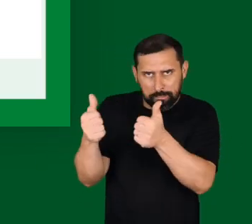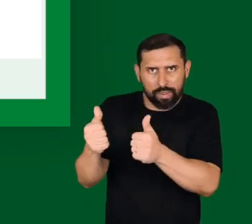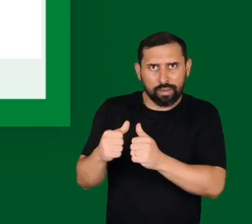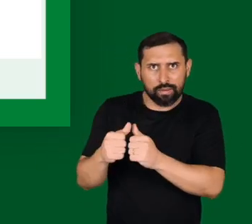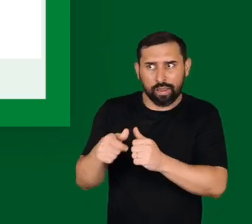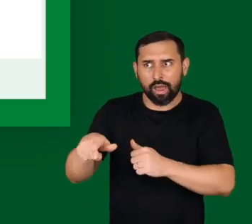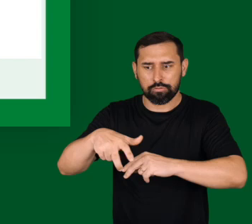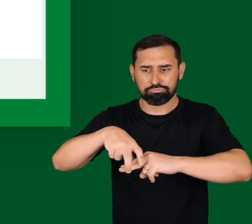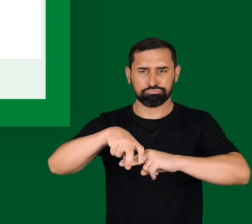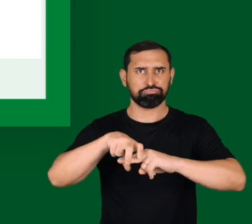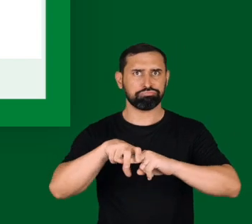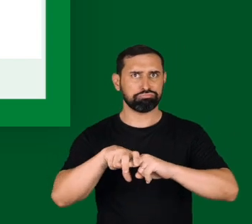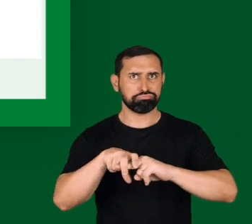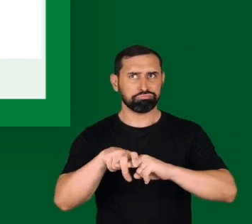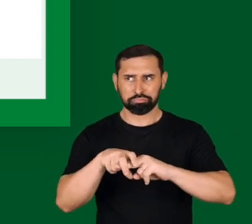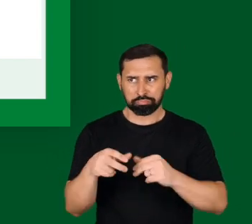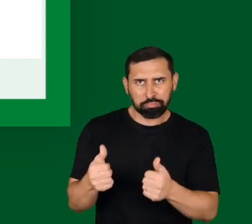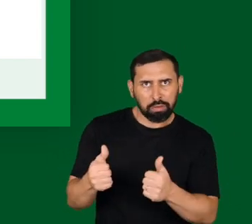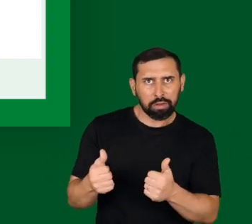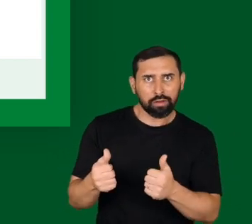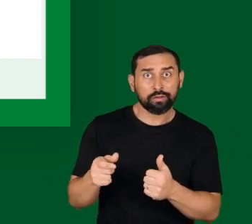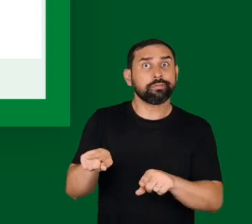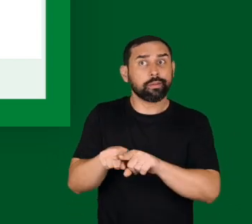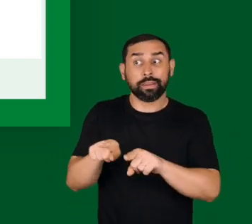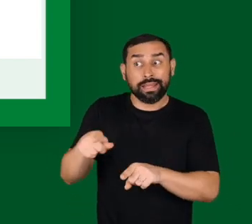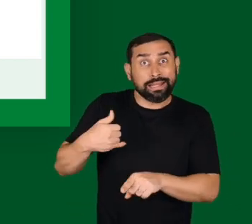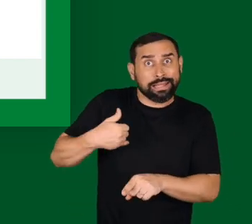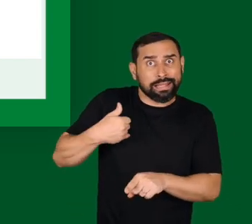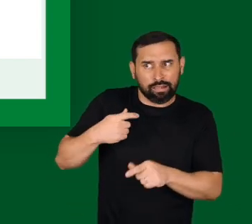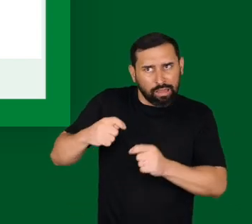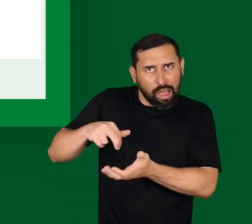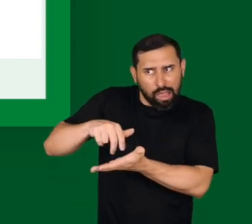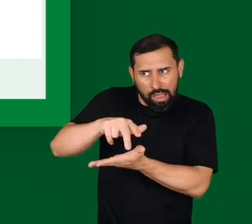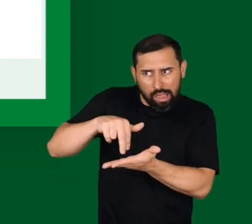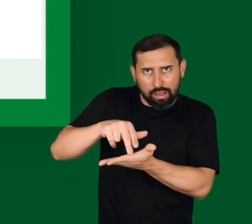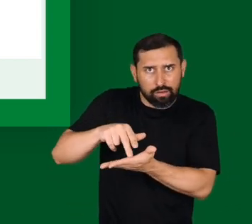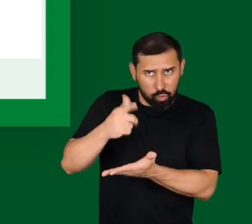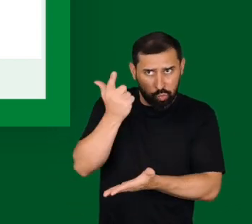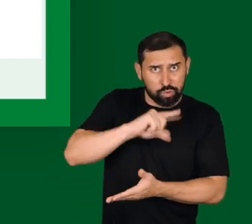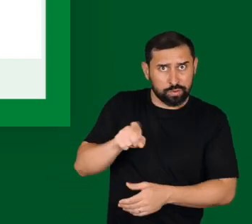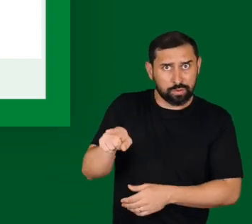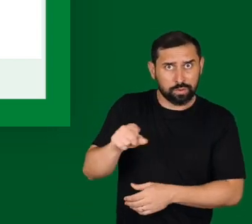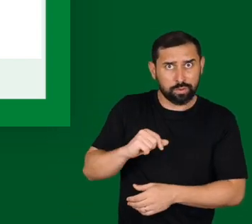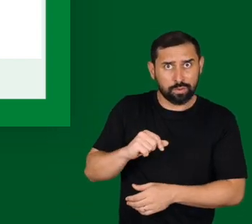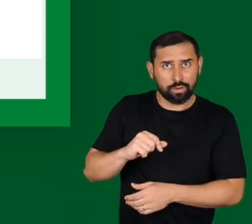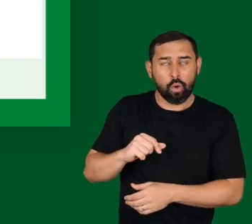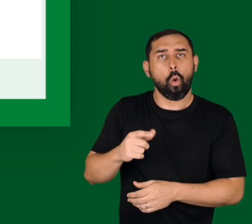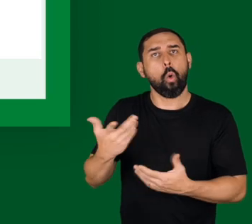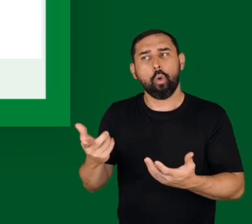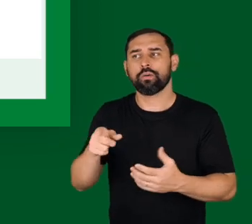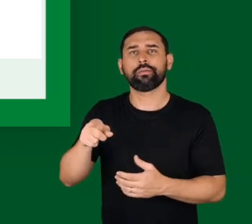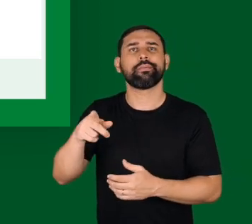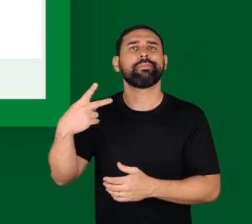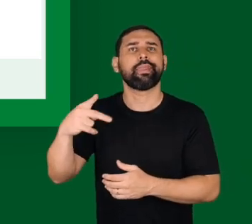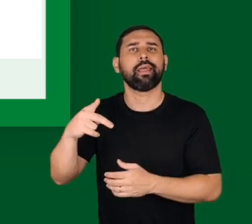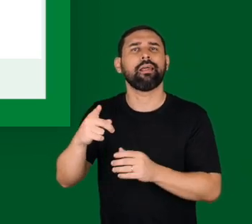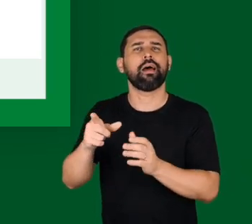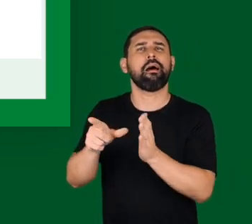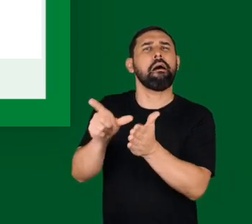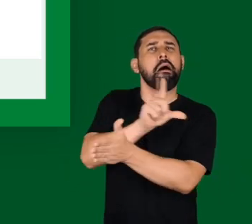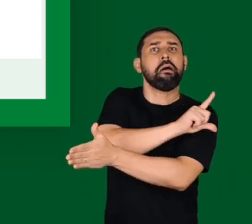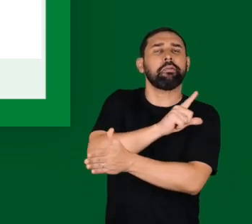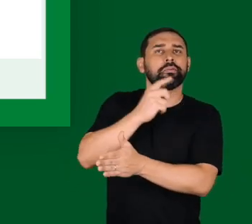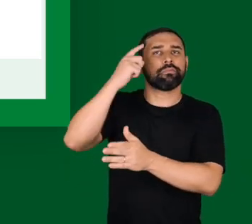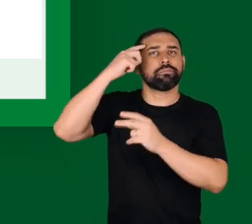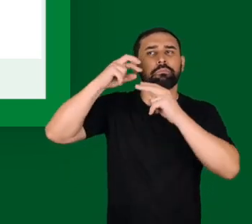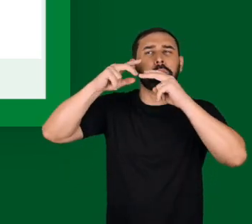Aquela criança está sentando, andou na idade certa, né? Já tinha uma investigação de uma doença neurológica